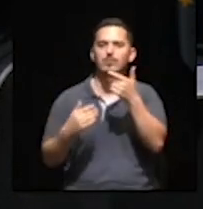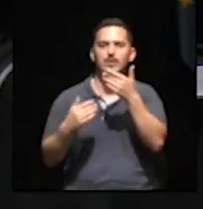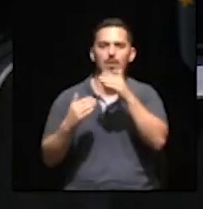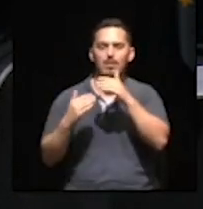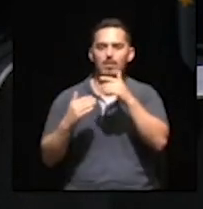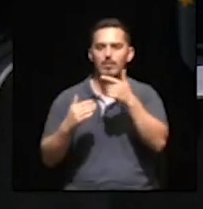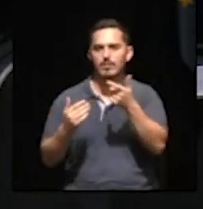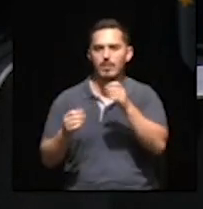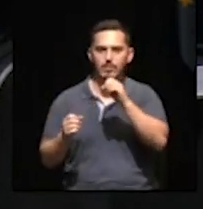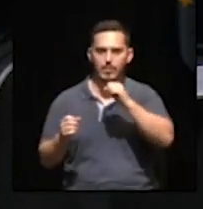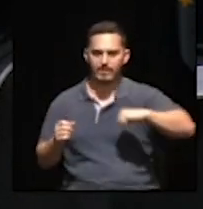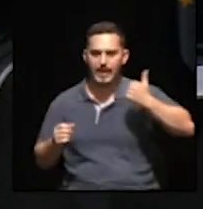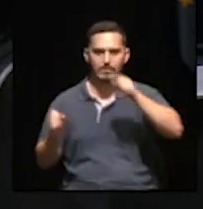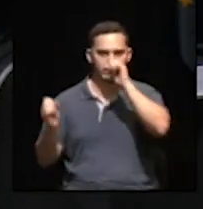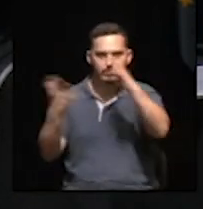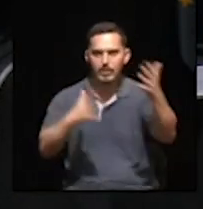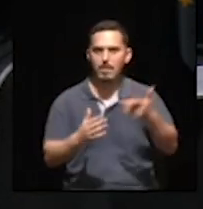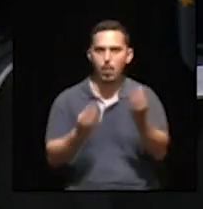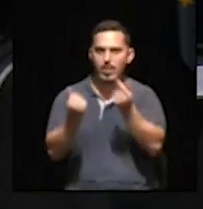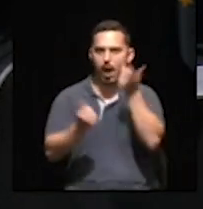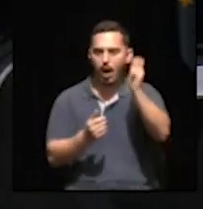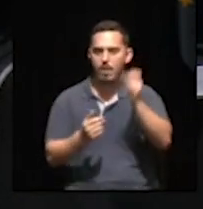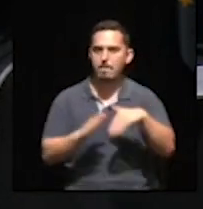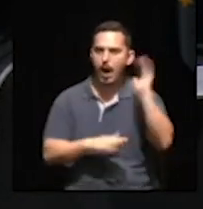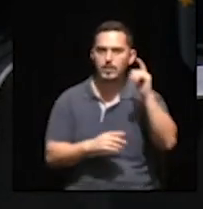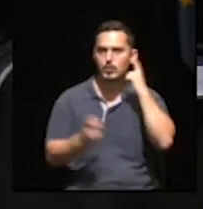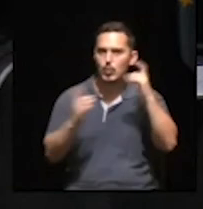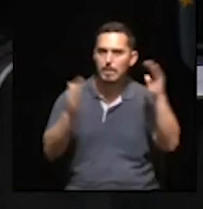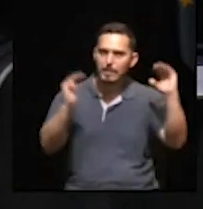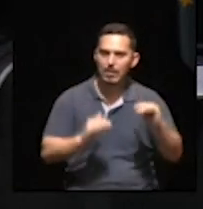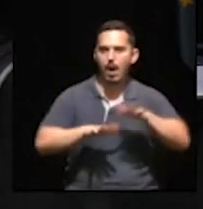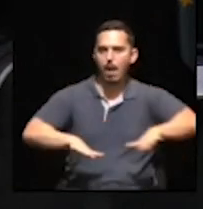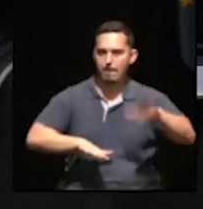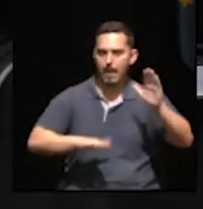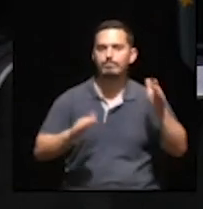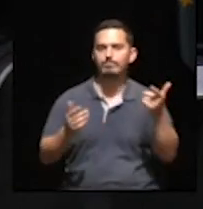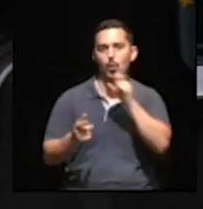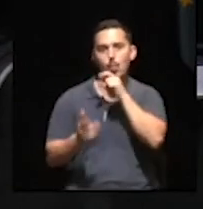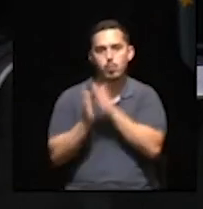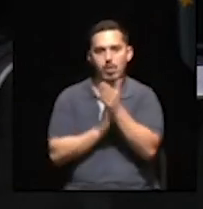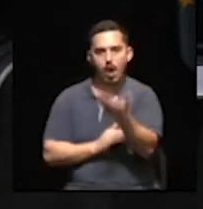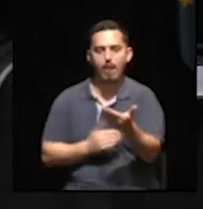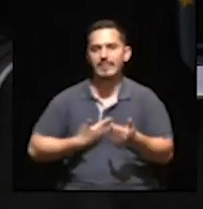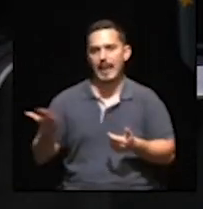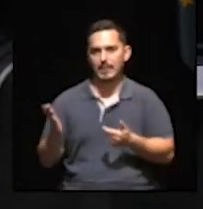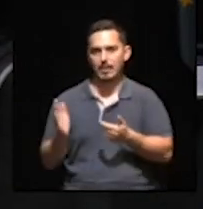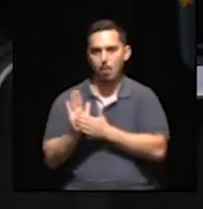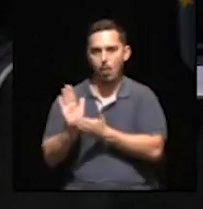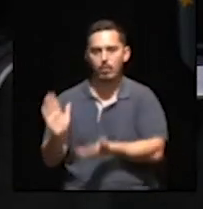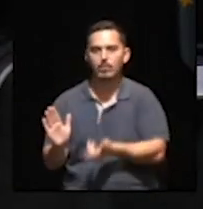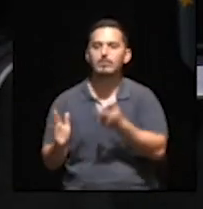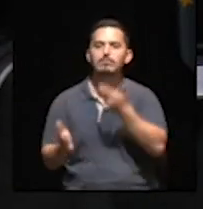melhores espaços naturais e verdes boa qualidade do ar pouco ruído mais tranquila aqui está uma oportunidade para a direita provar que